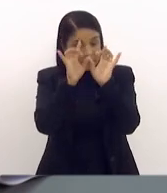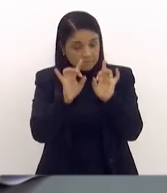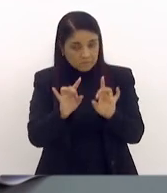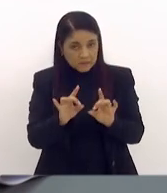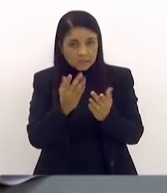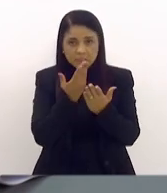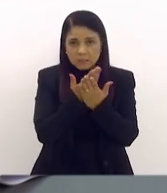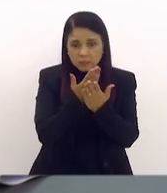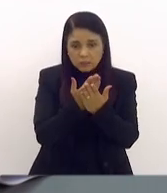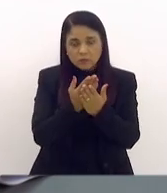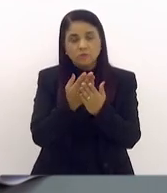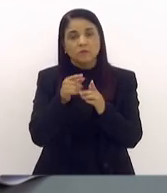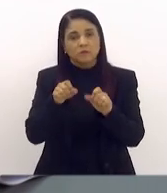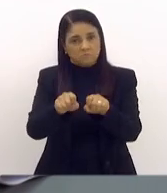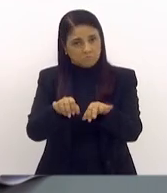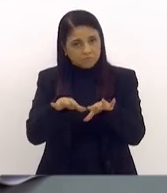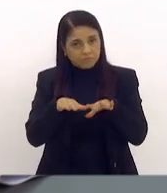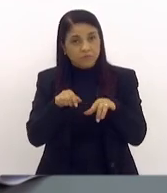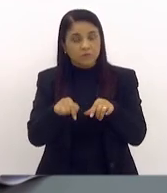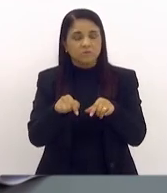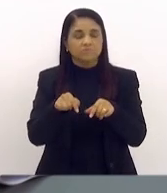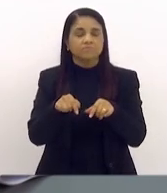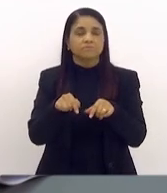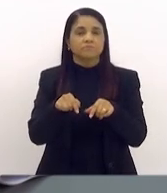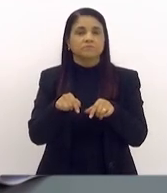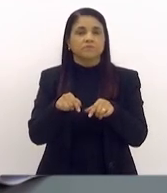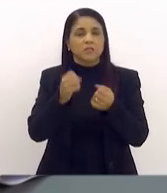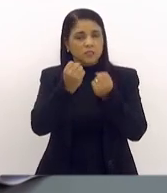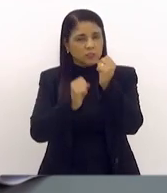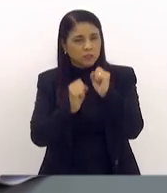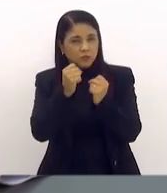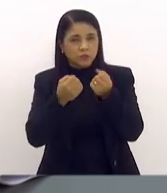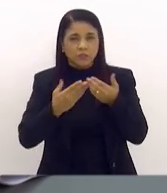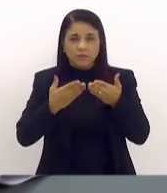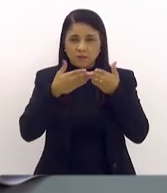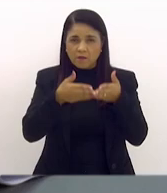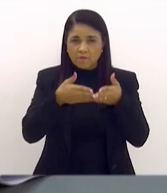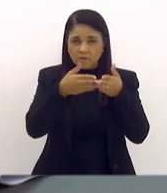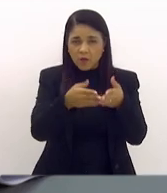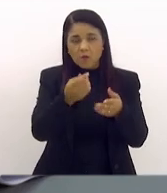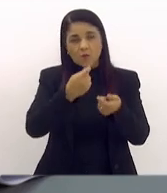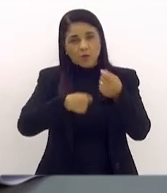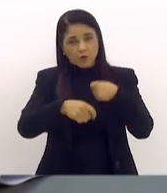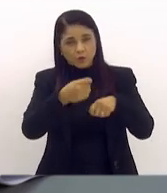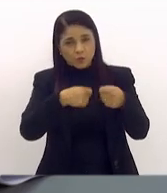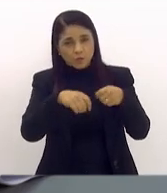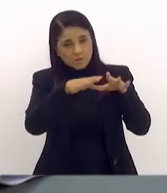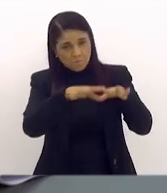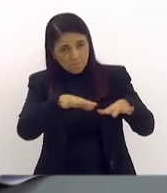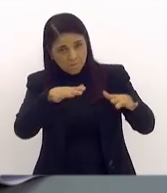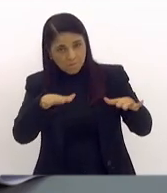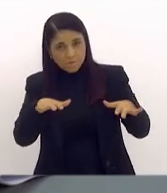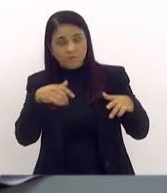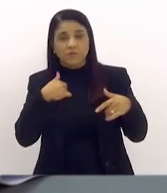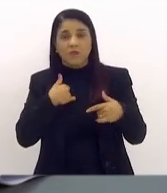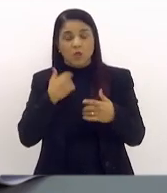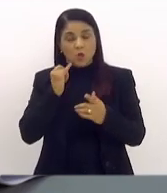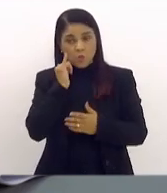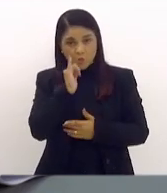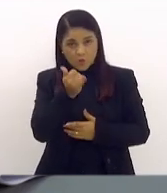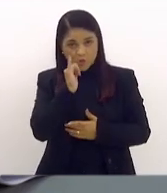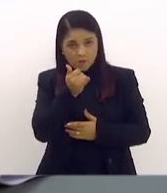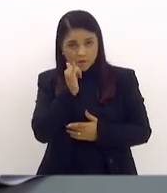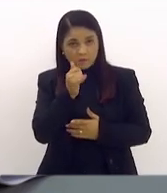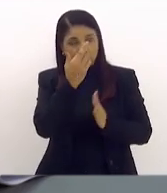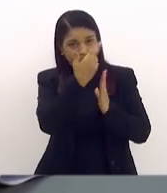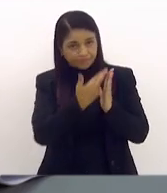aqui no Parlamento Quando falamos em indústria naval economia do mar e eu espero como relator